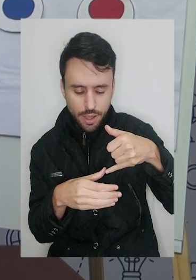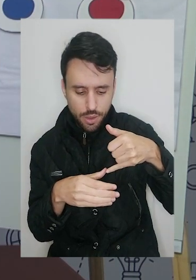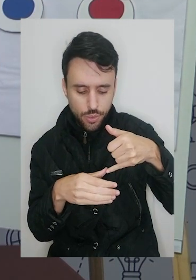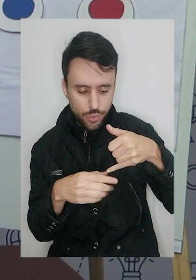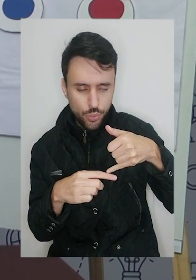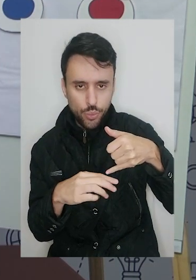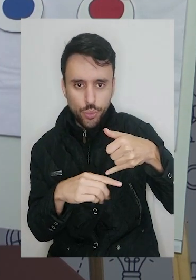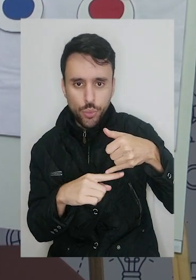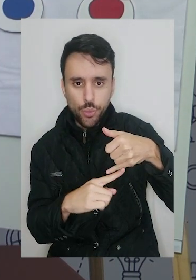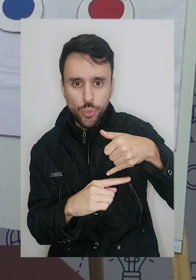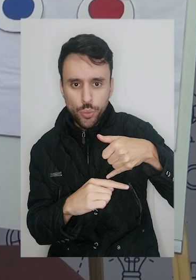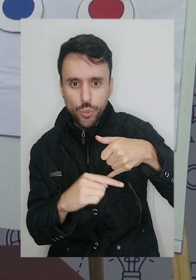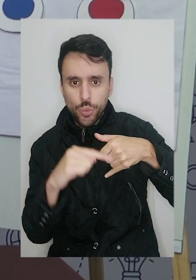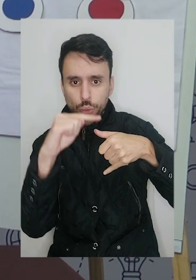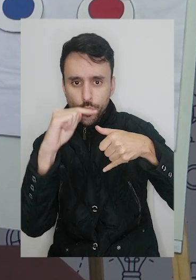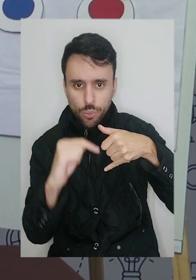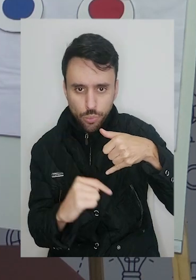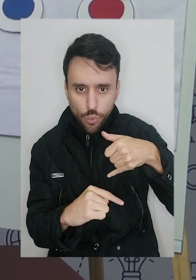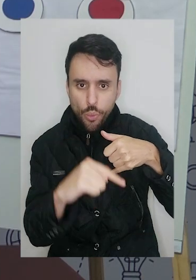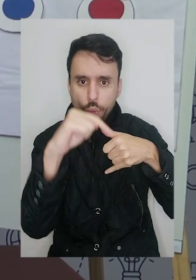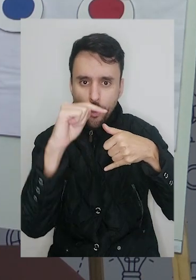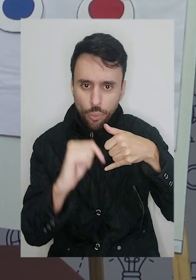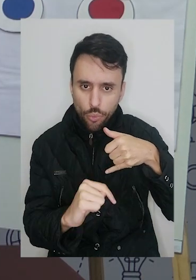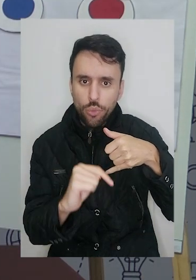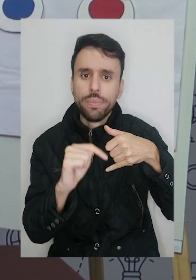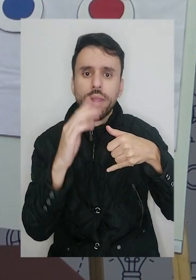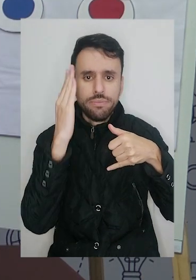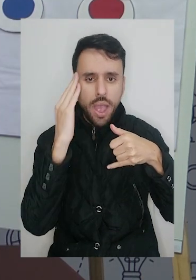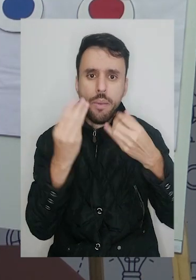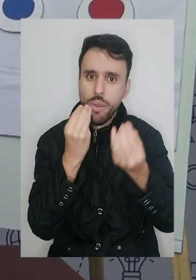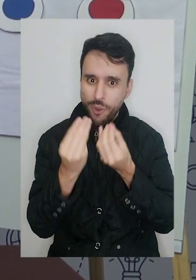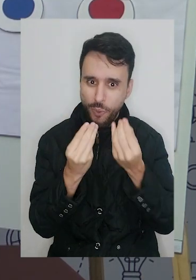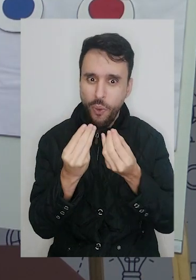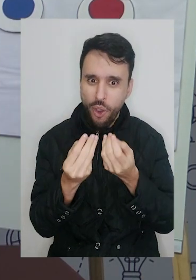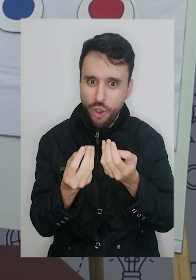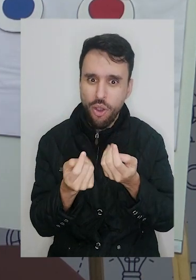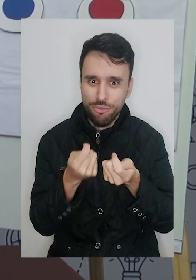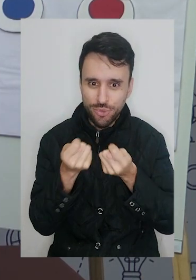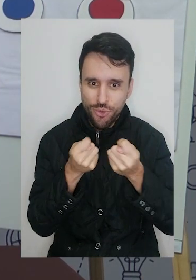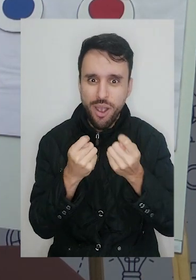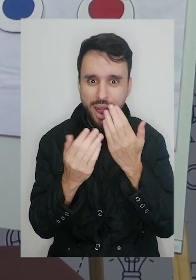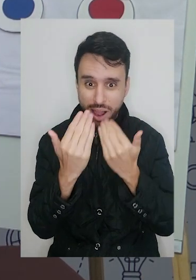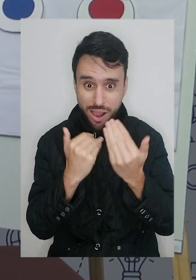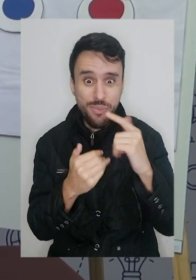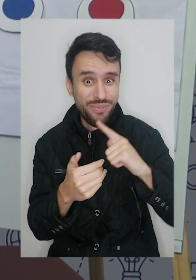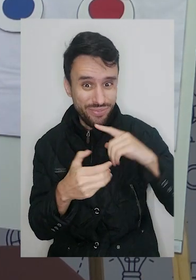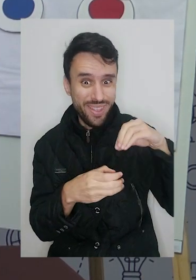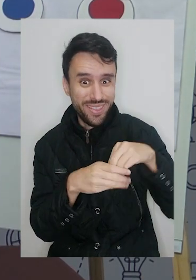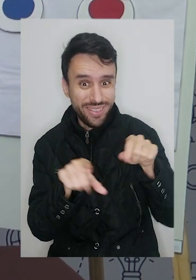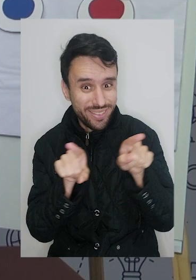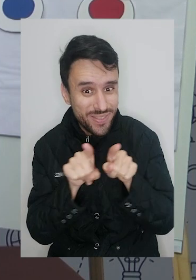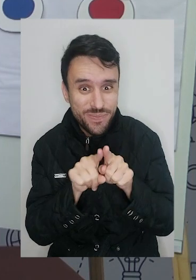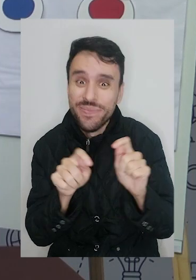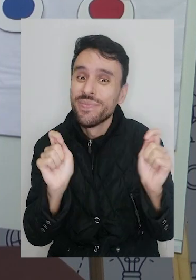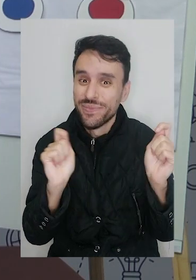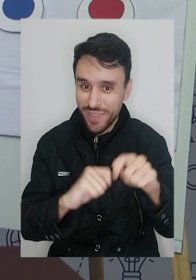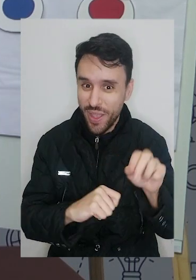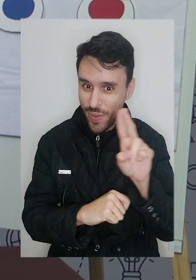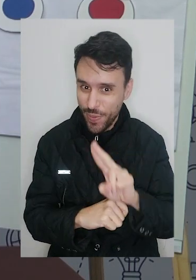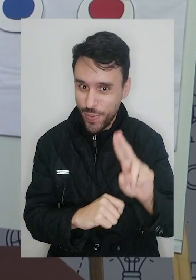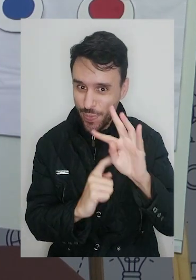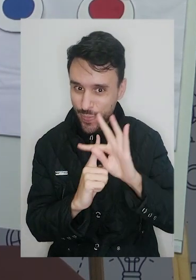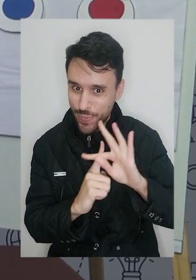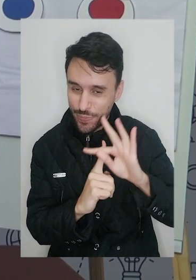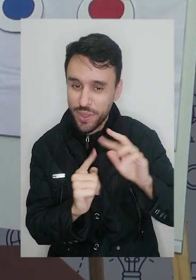temperatura exata do alimento. Bem diferente, viu? Até os alimentos a gente pode usar um